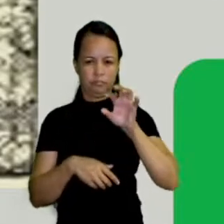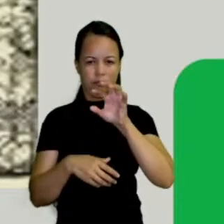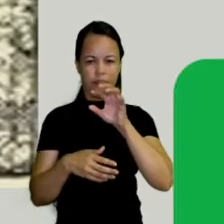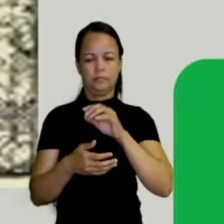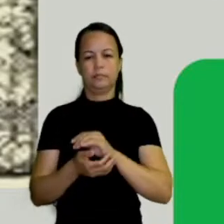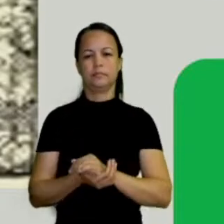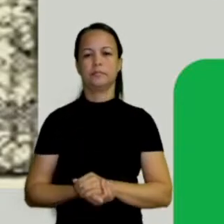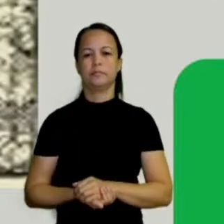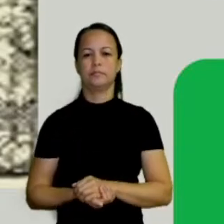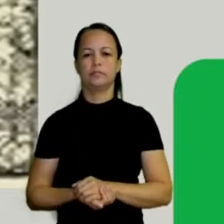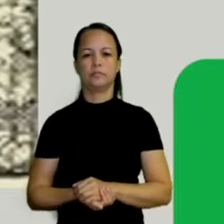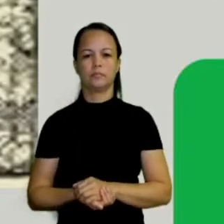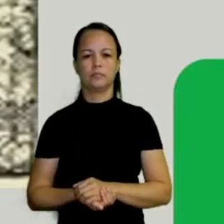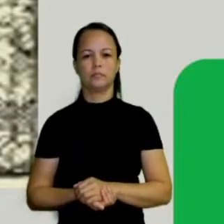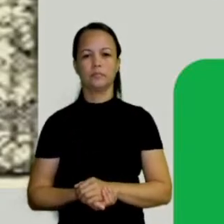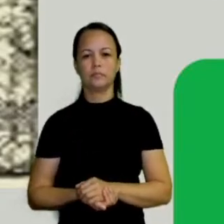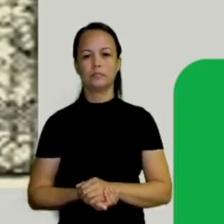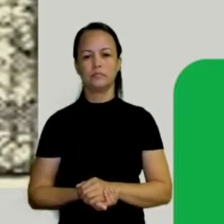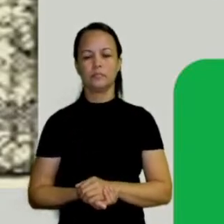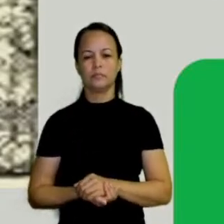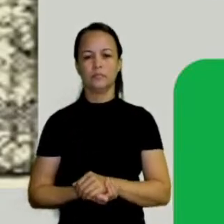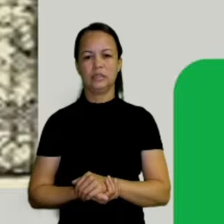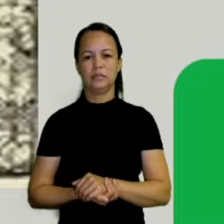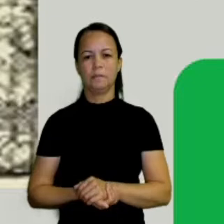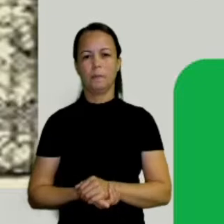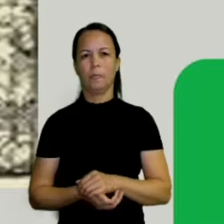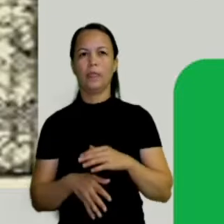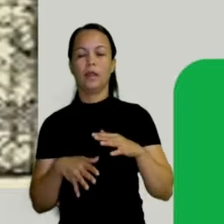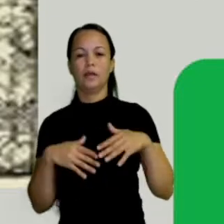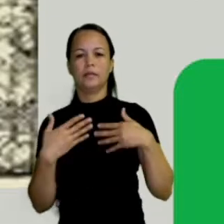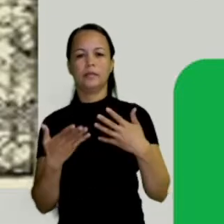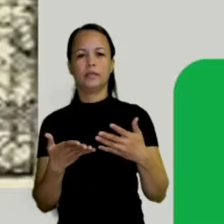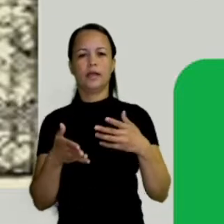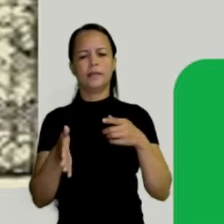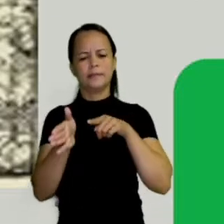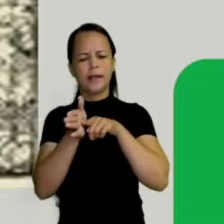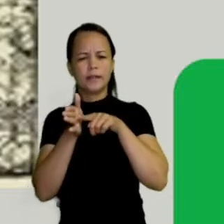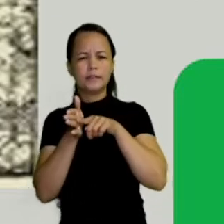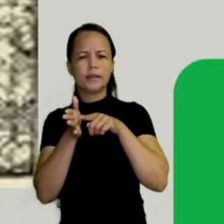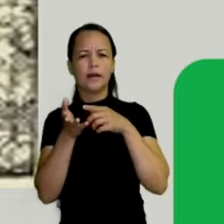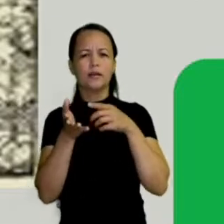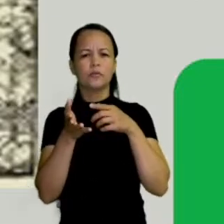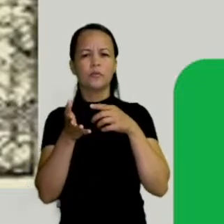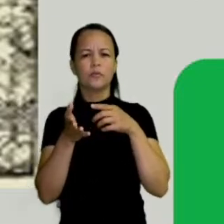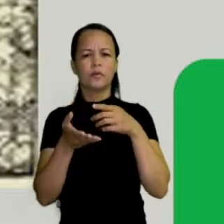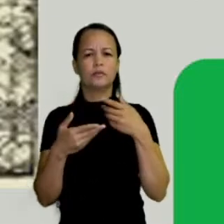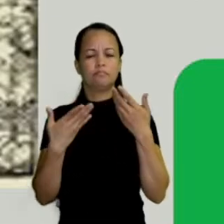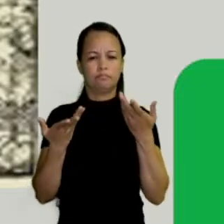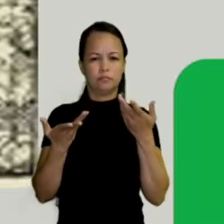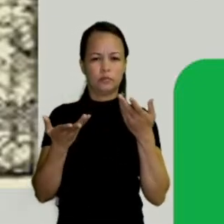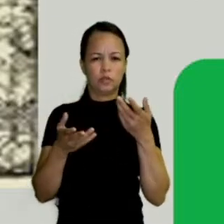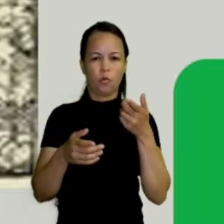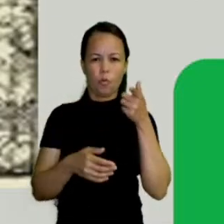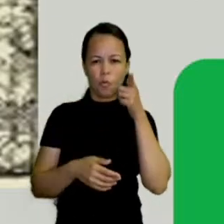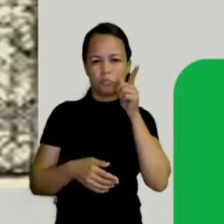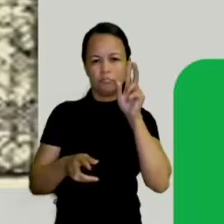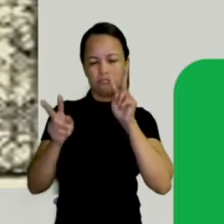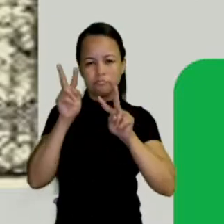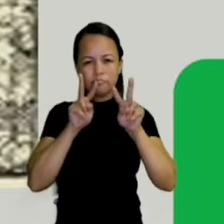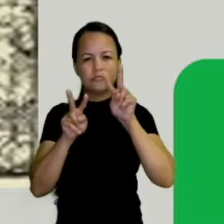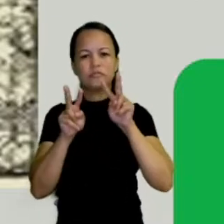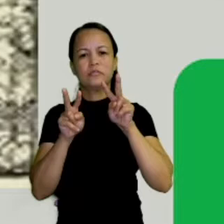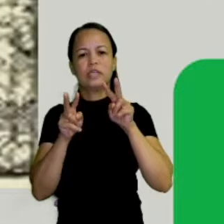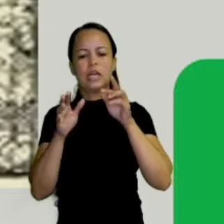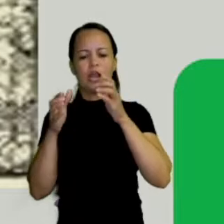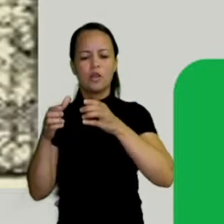Então, vamos lá. E daí, analisaram direito a imagem, conseguiram ver cada